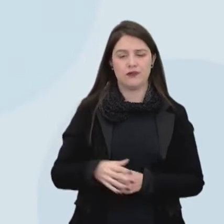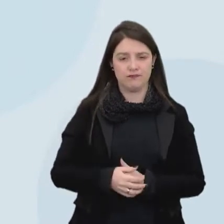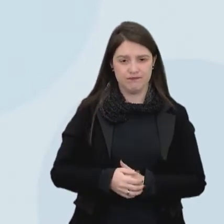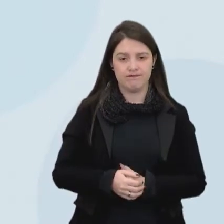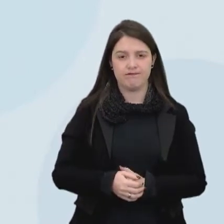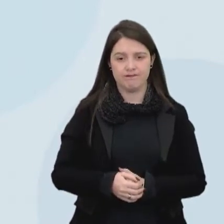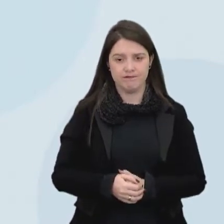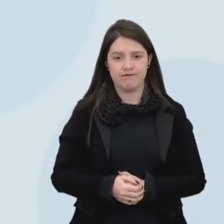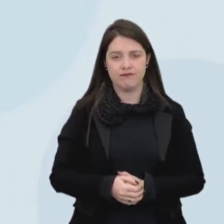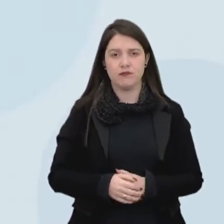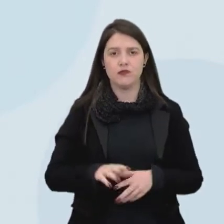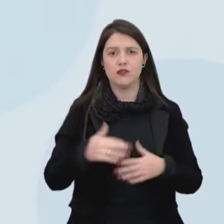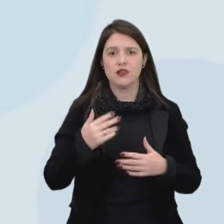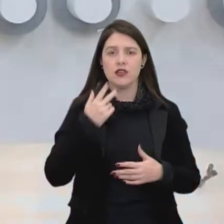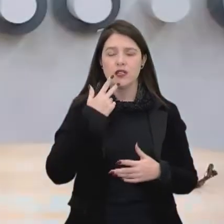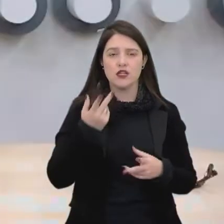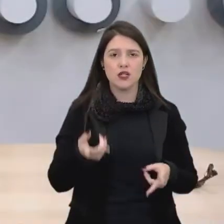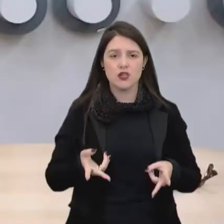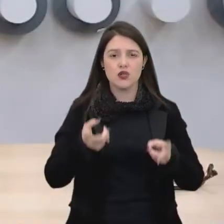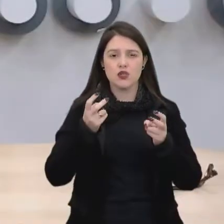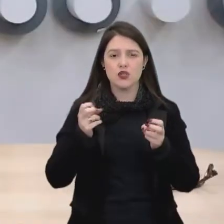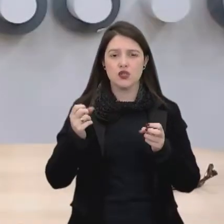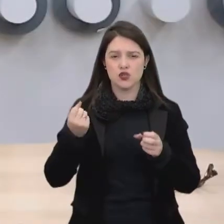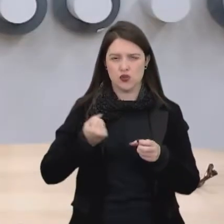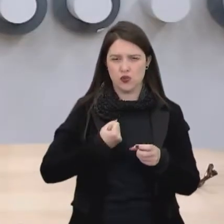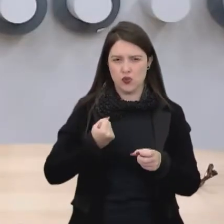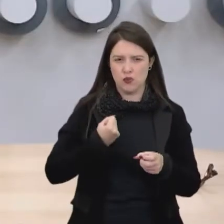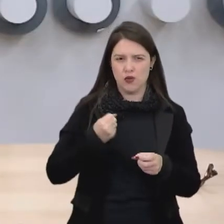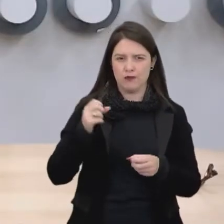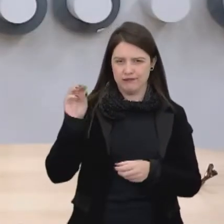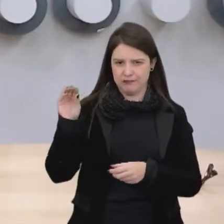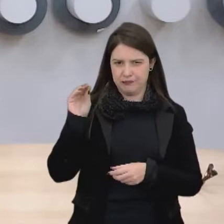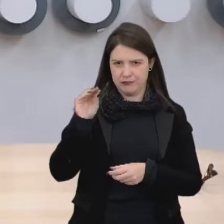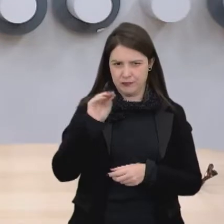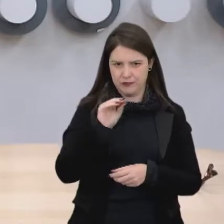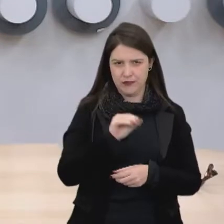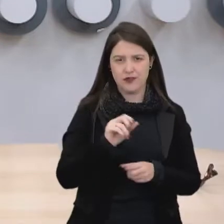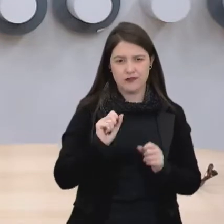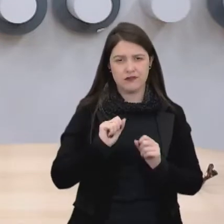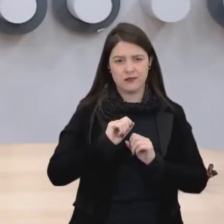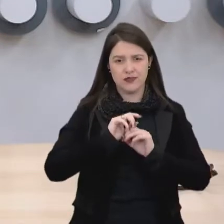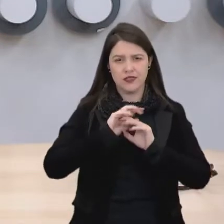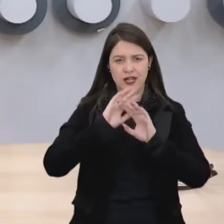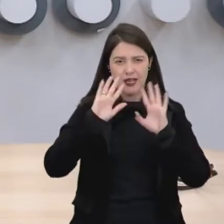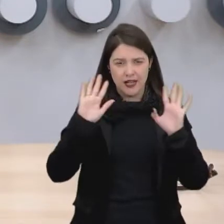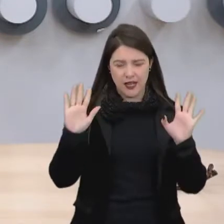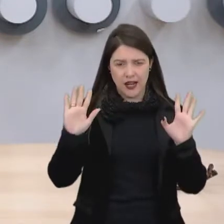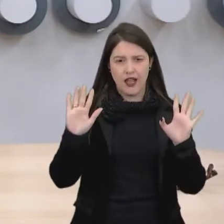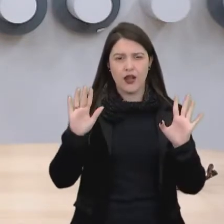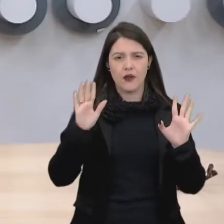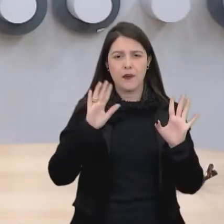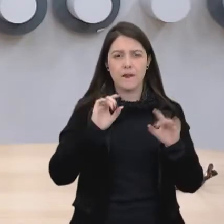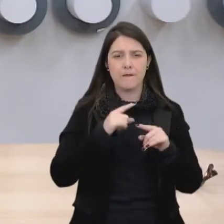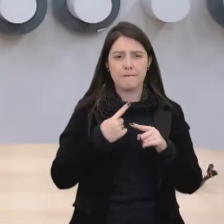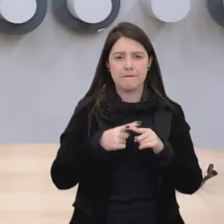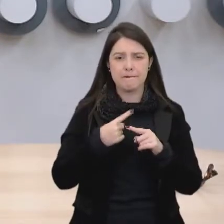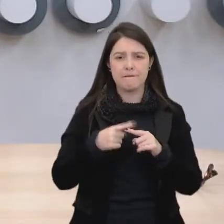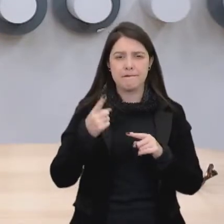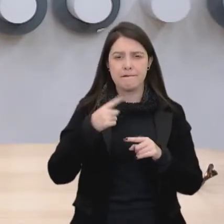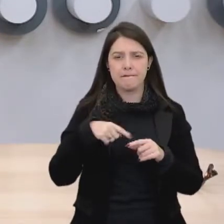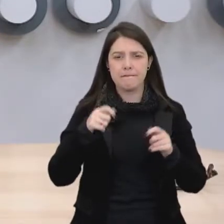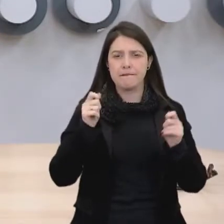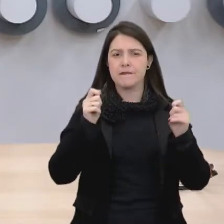42,9%. Quando a gente observa esses números aí, tá claro, né, bem nítido, né, a diferença aí, a discrepância